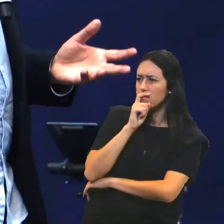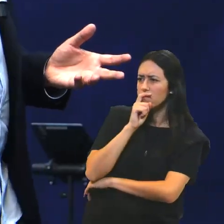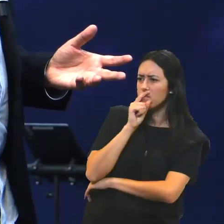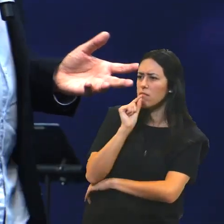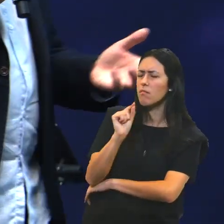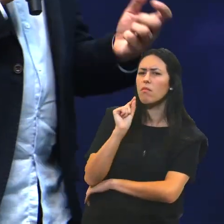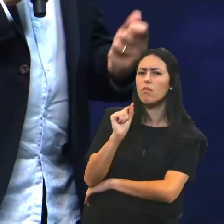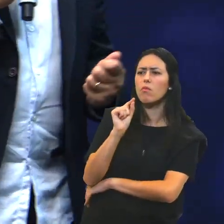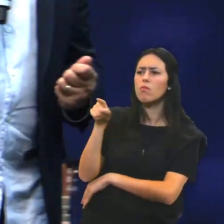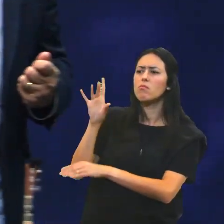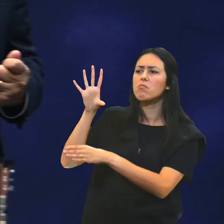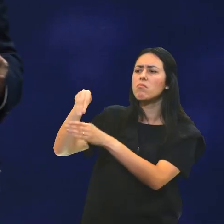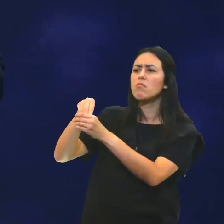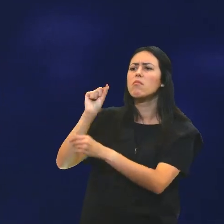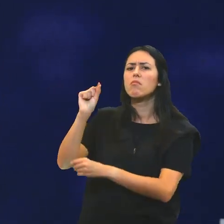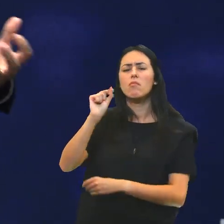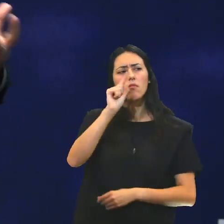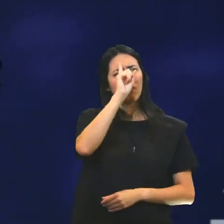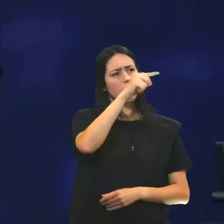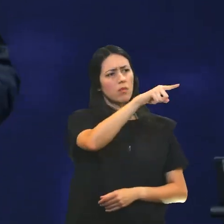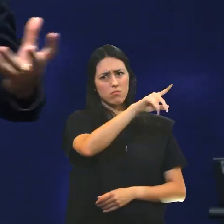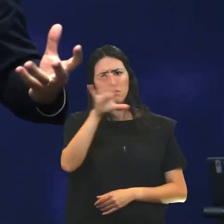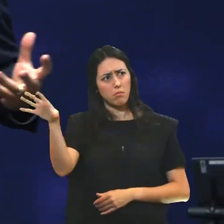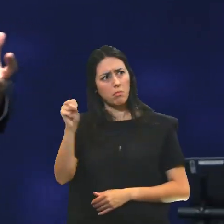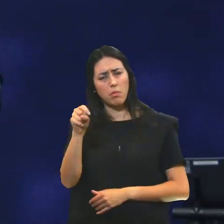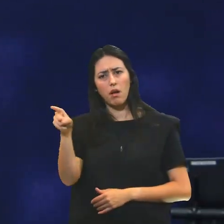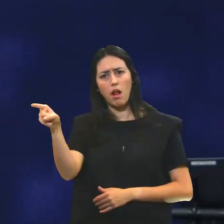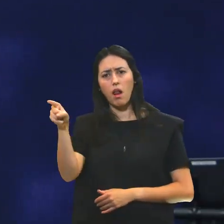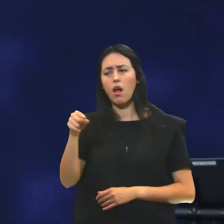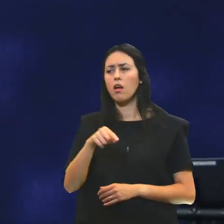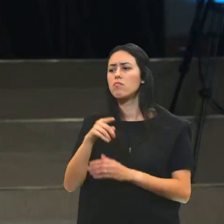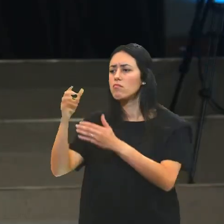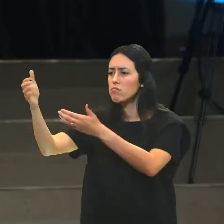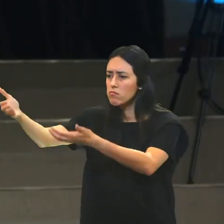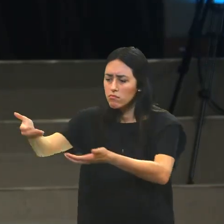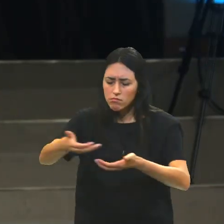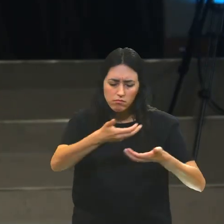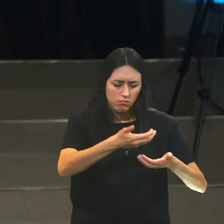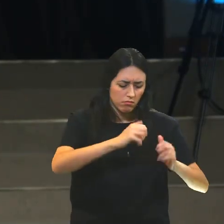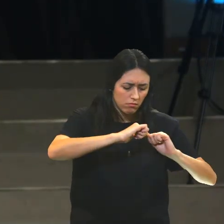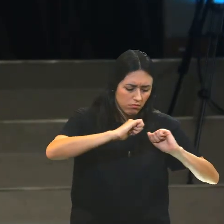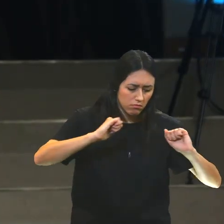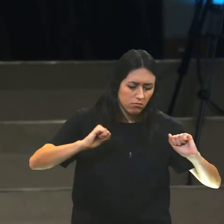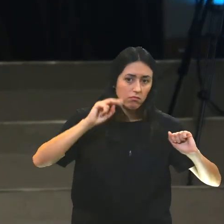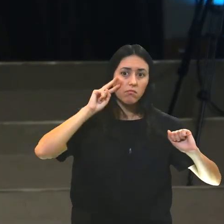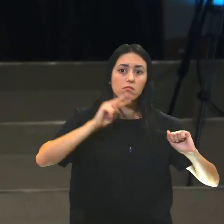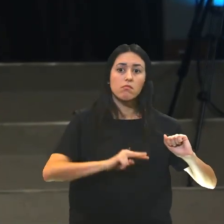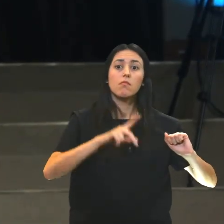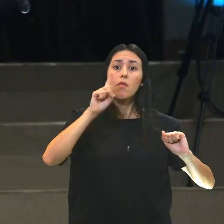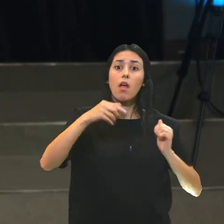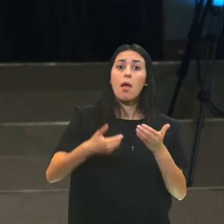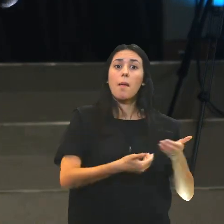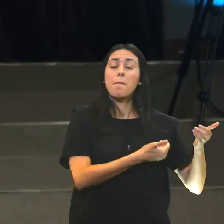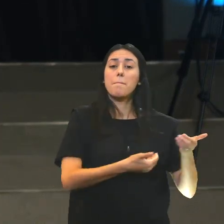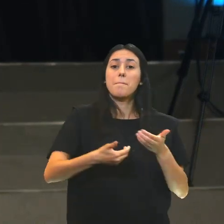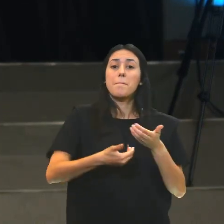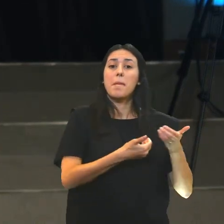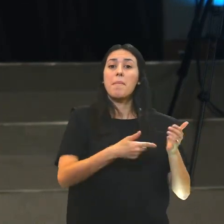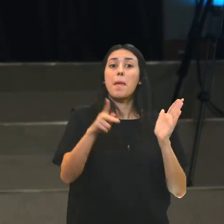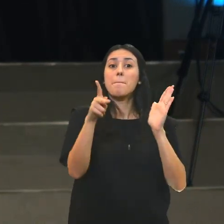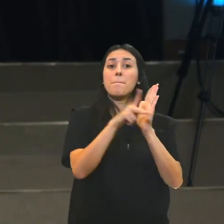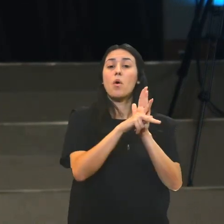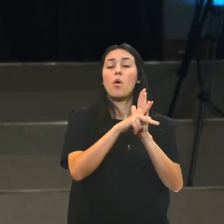o que será que tem ali? Pega lá. E começa a olhar e tem um bebê. E ela reconhece que é bebê do povo que é